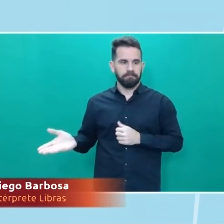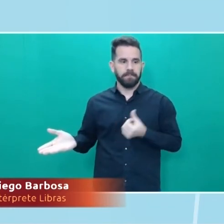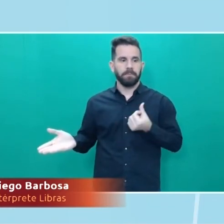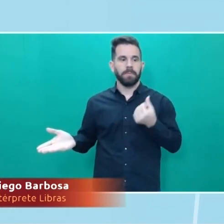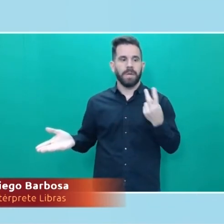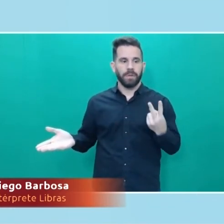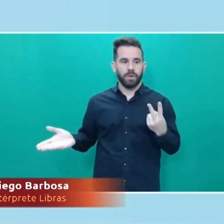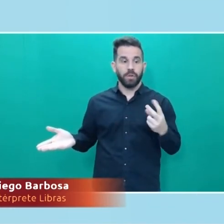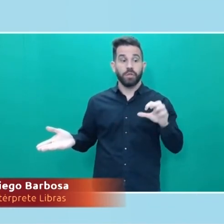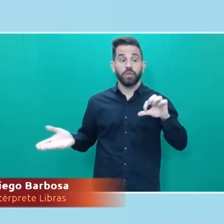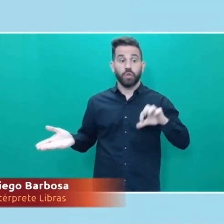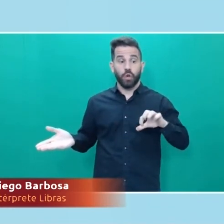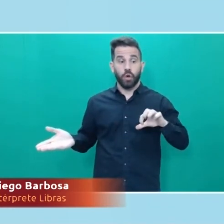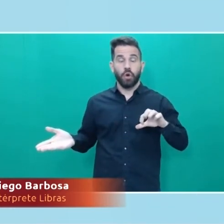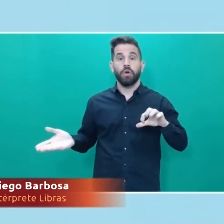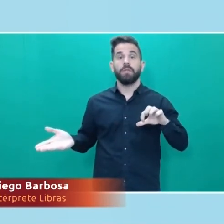62